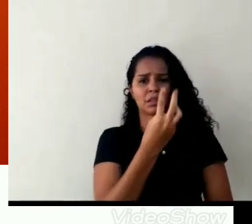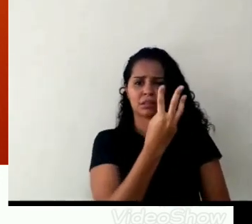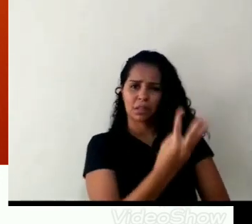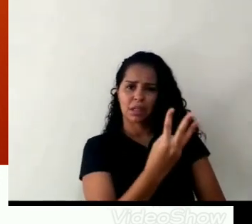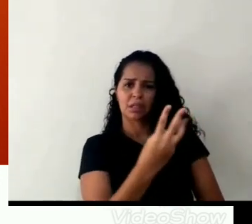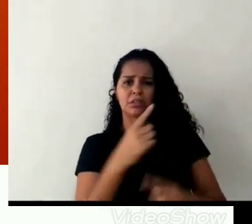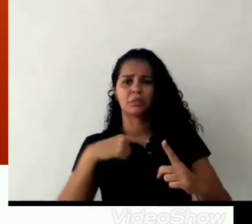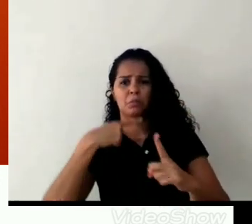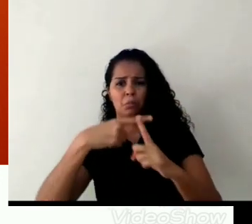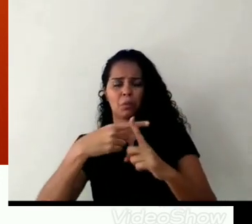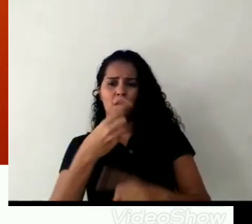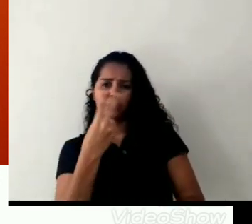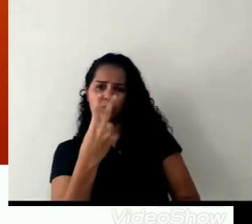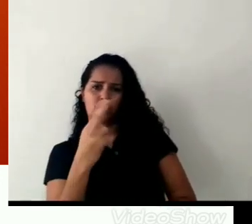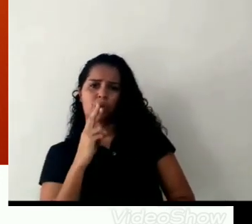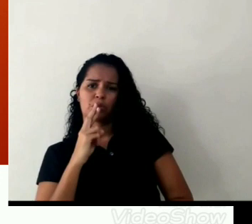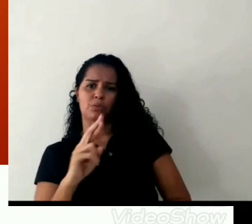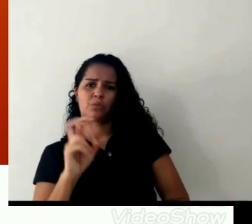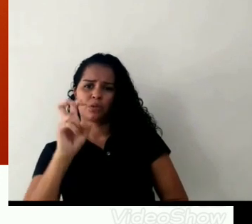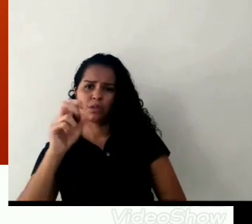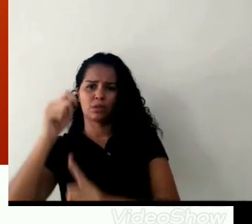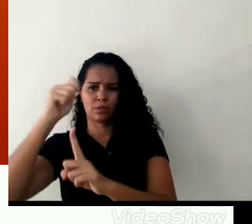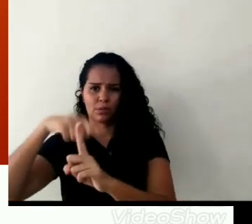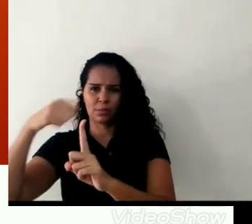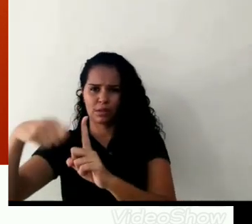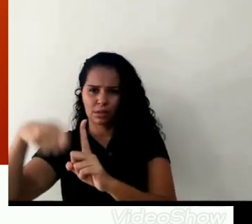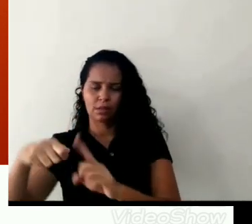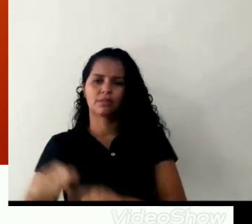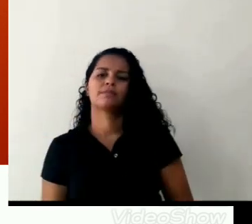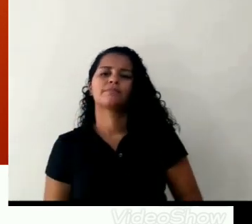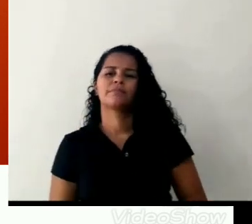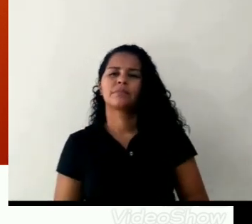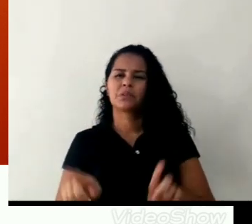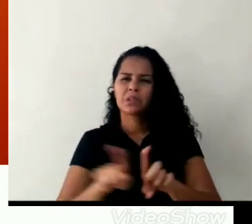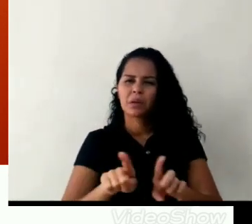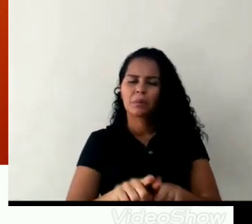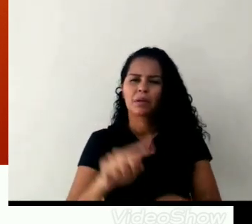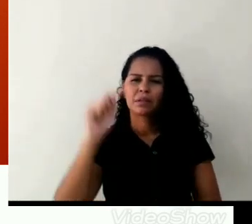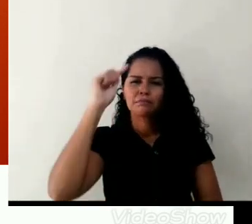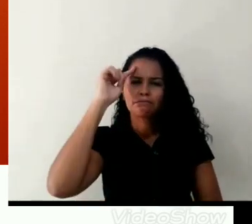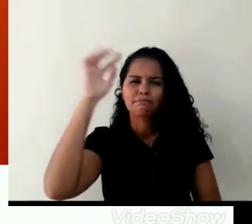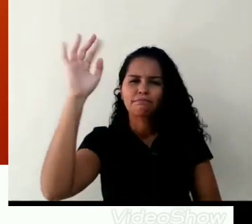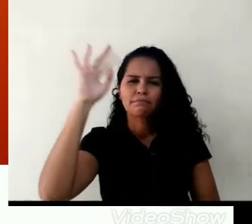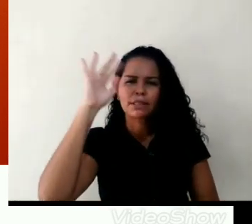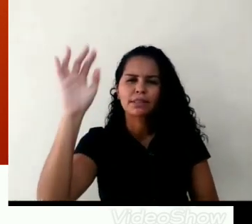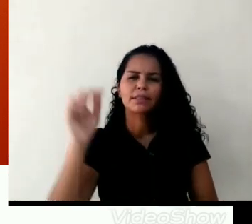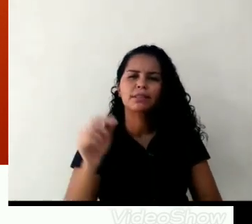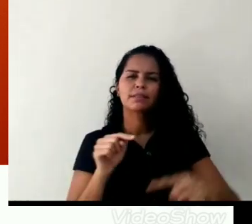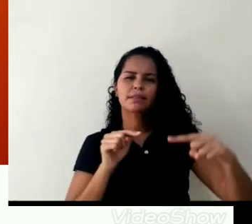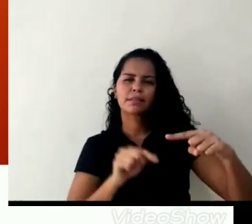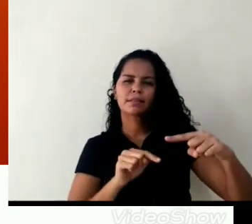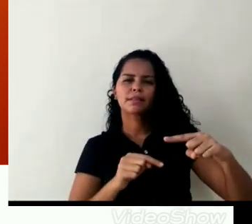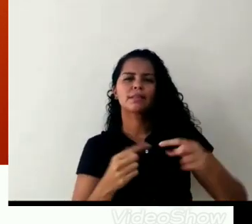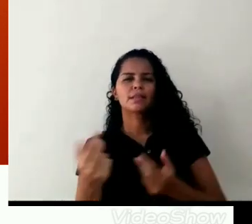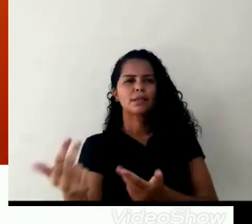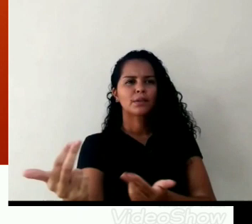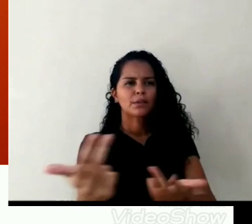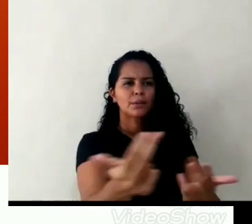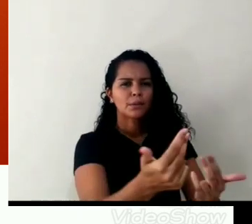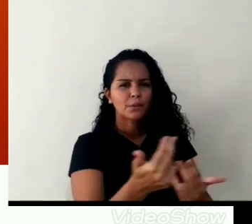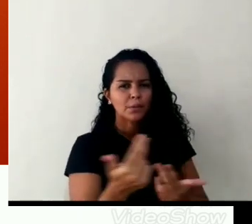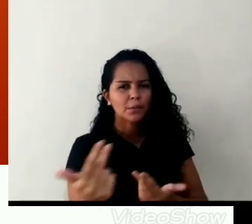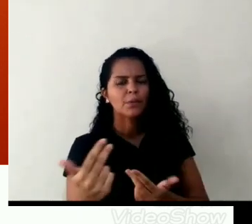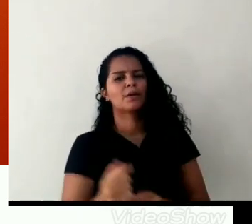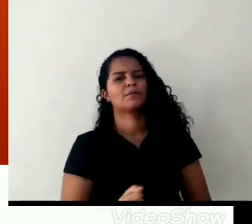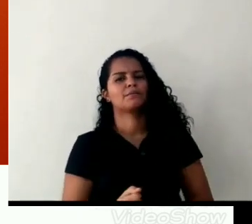devo pensar quando os denominadores são iguais. Se eu tiver 3 oitavos somando 2 oitavos, eu passo a ter